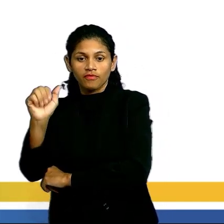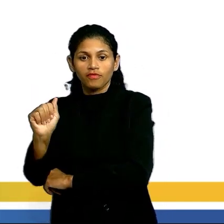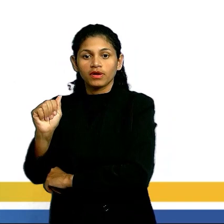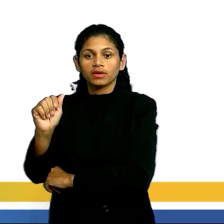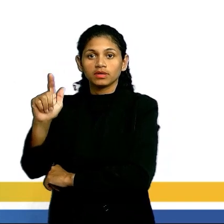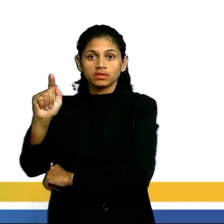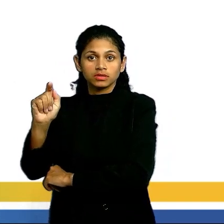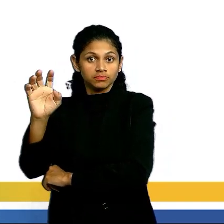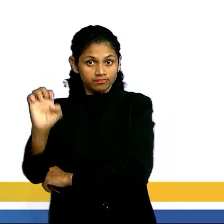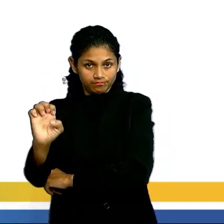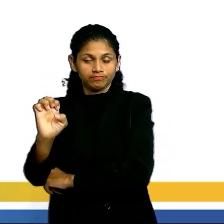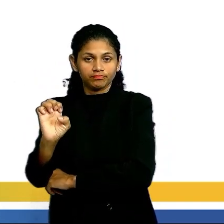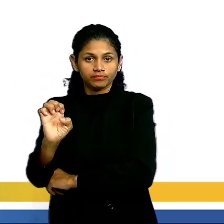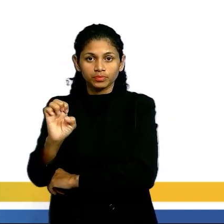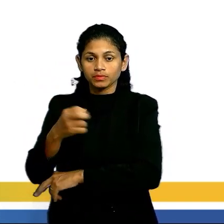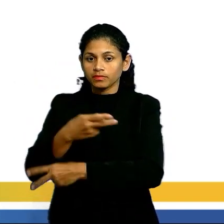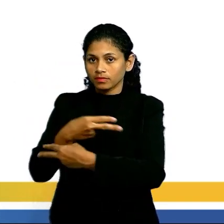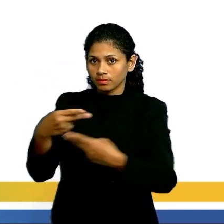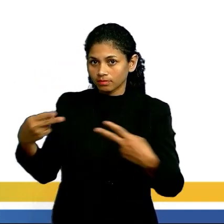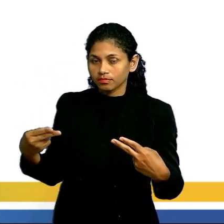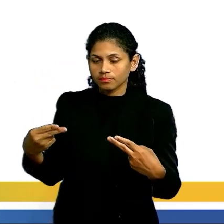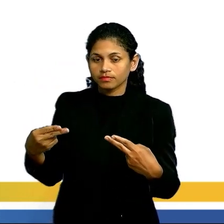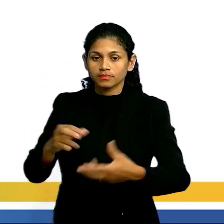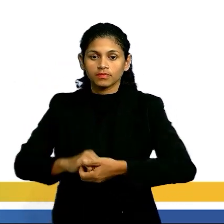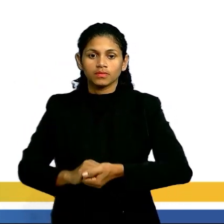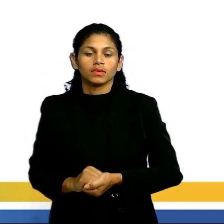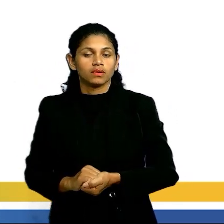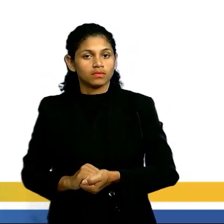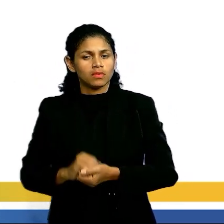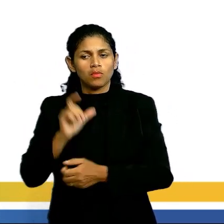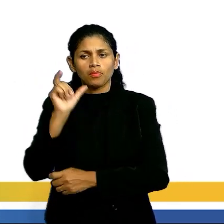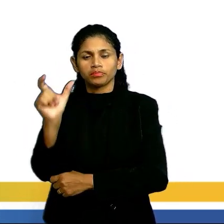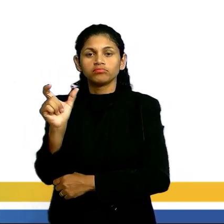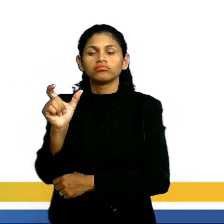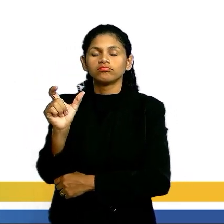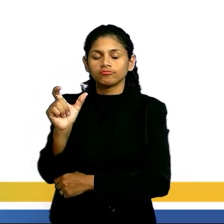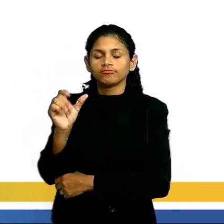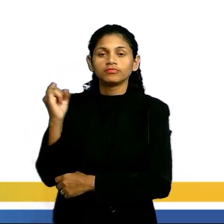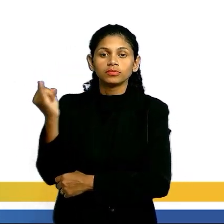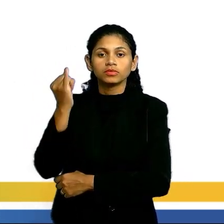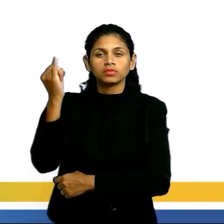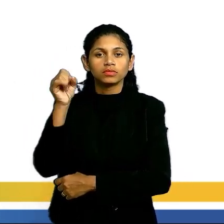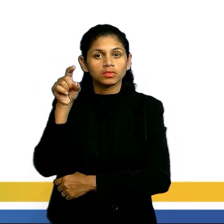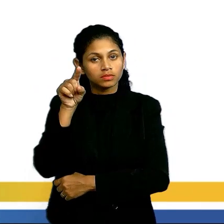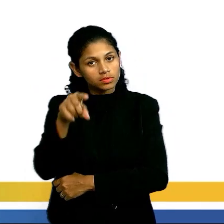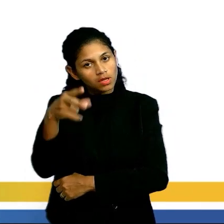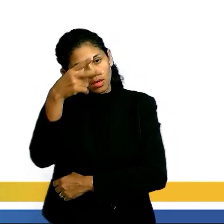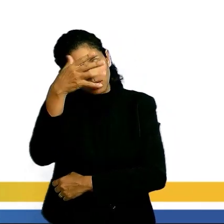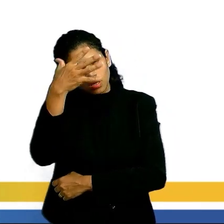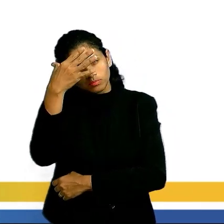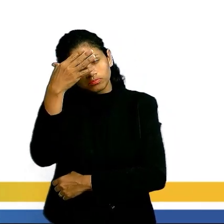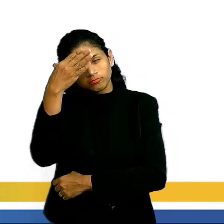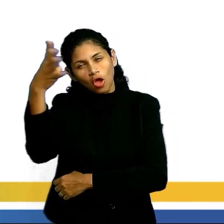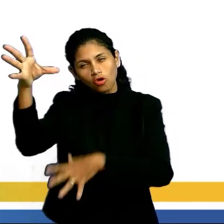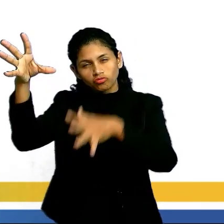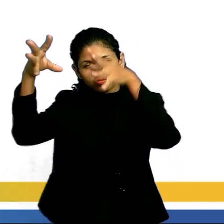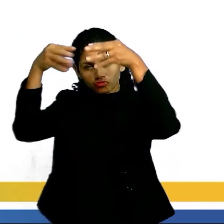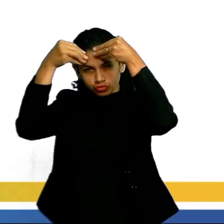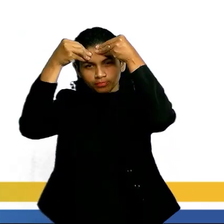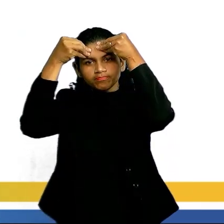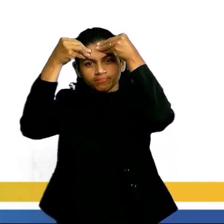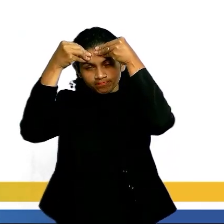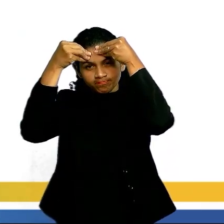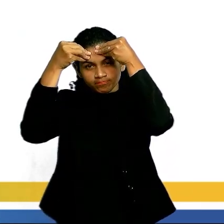G de gênero, E de espécie. Reficofage, tá? Isso aí é uma palavra-chave para vocês lembrarem, tá? A